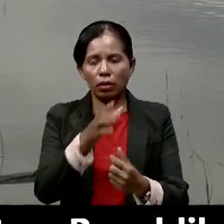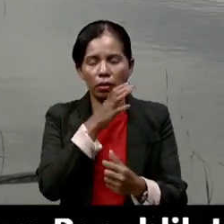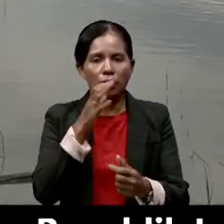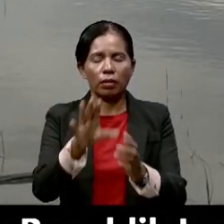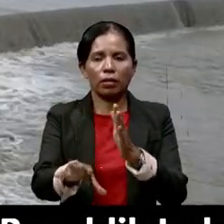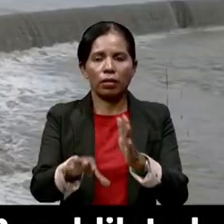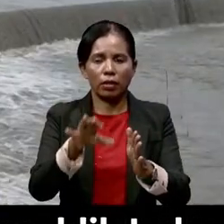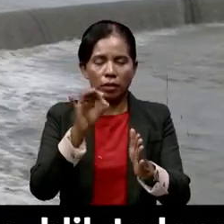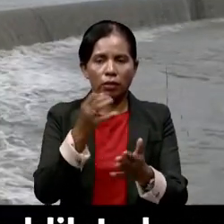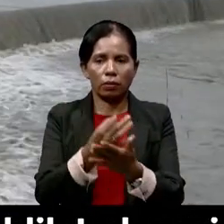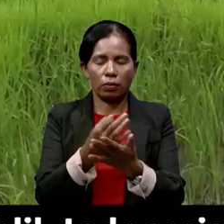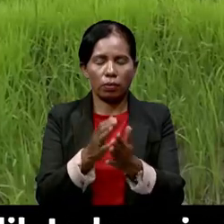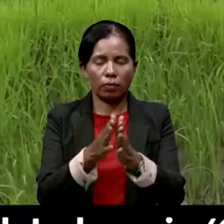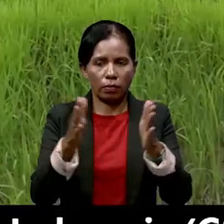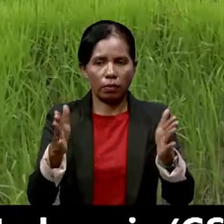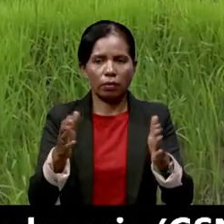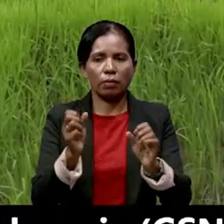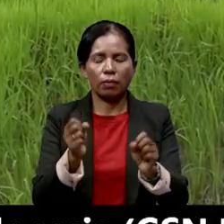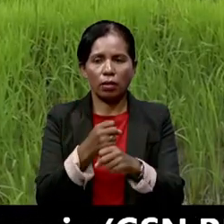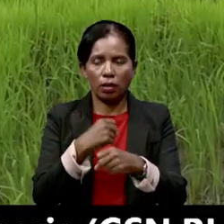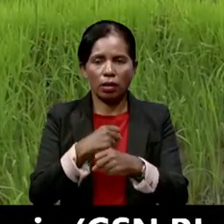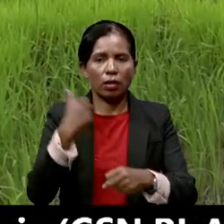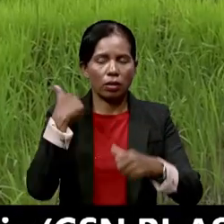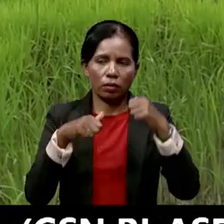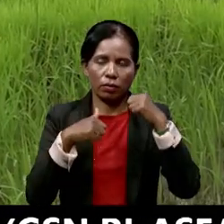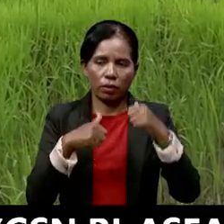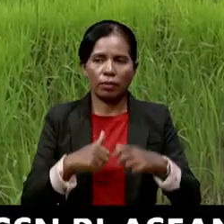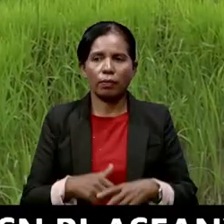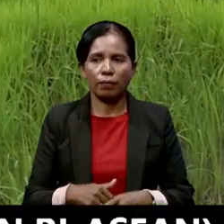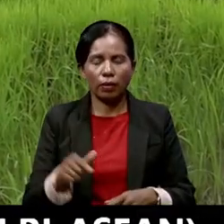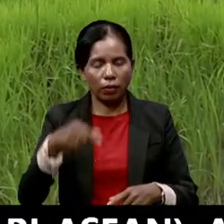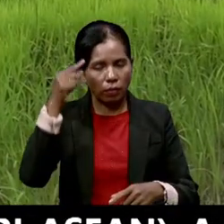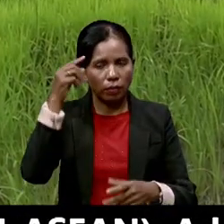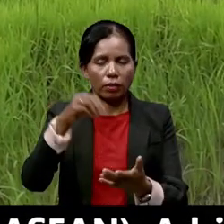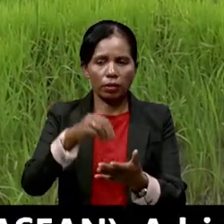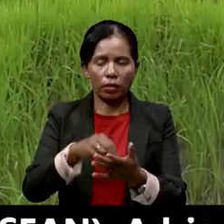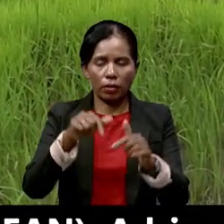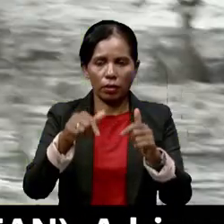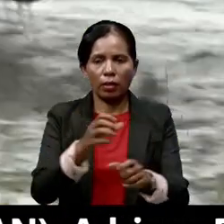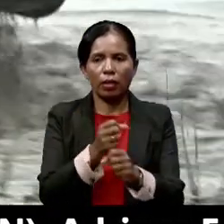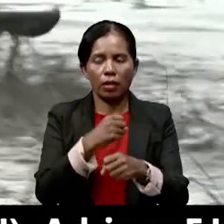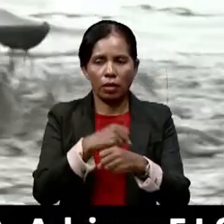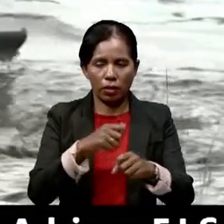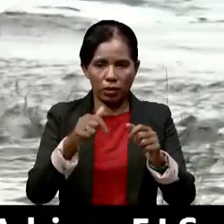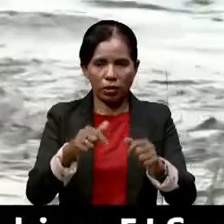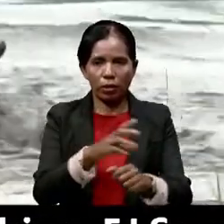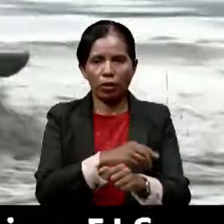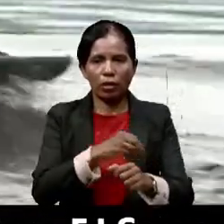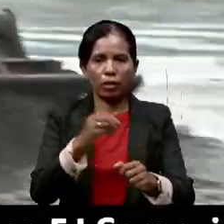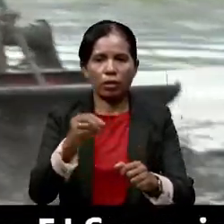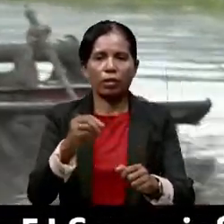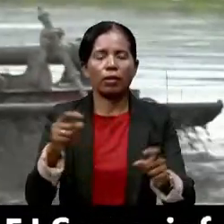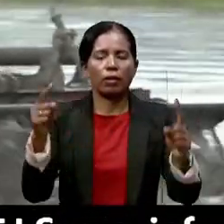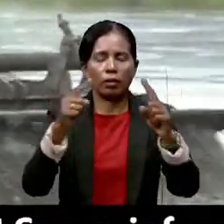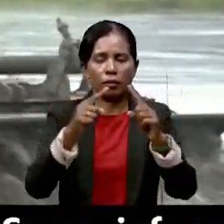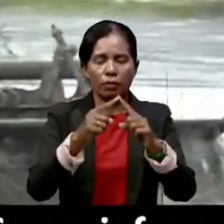hetan incentiva para nebe ke bele halo sir ne aktividade produção ninia governo investe halde ne itenia sistema burocracia ba